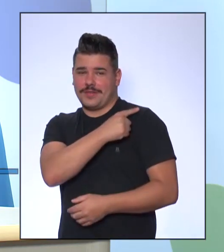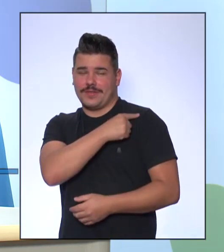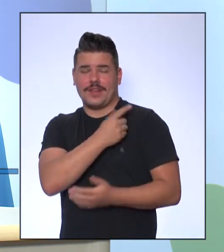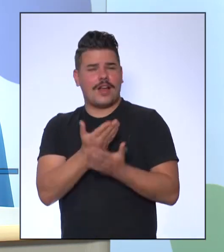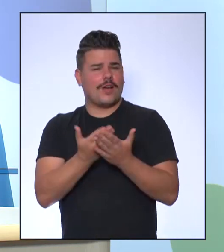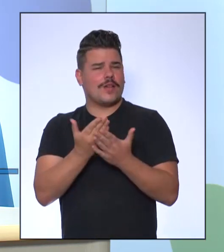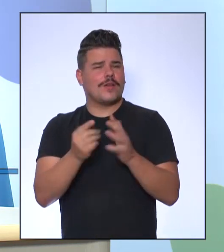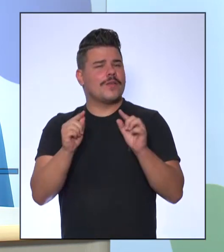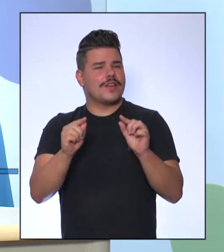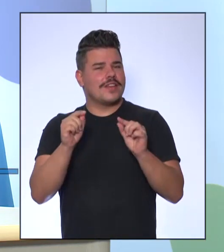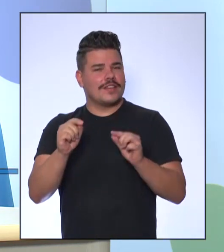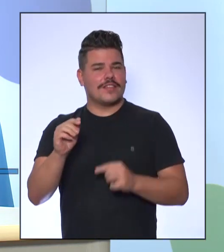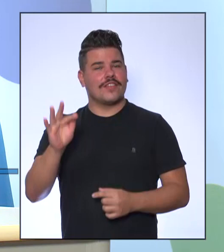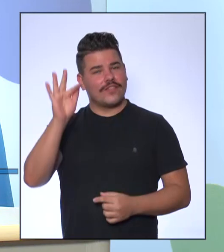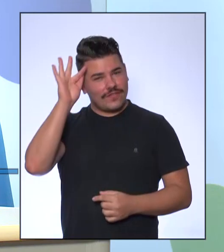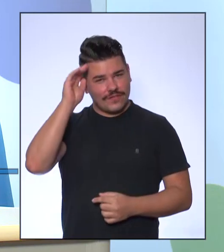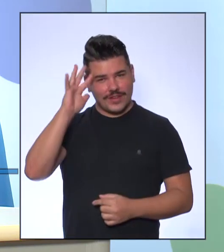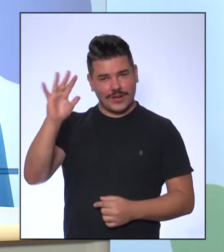médio.